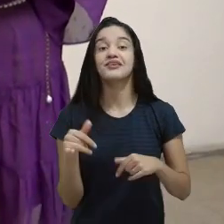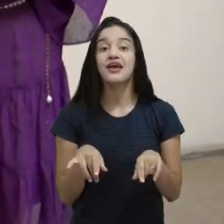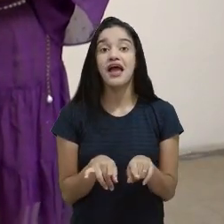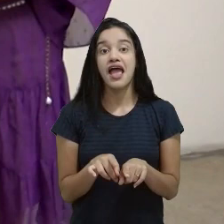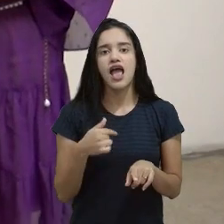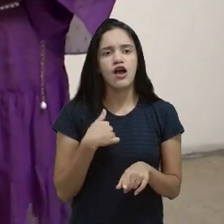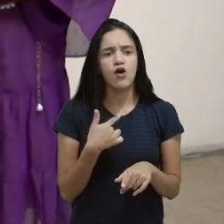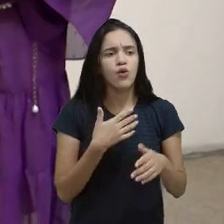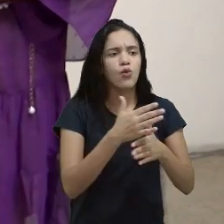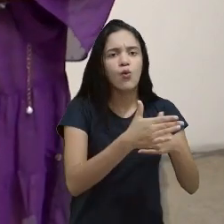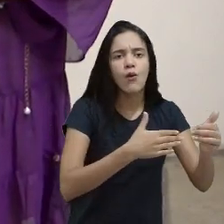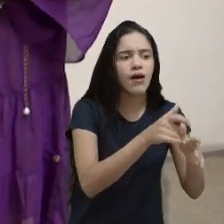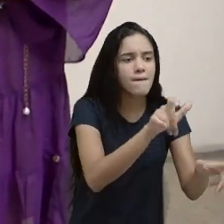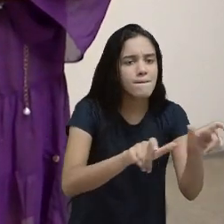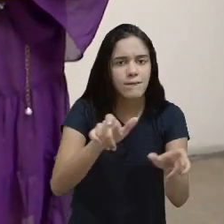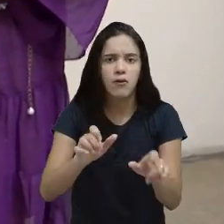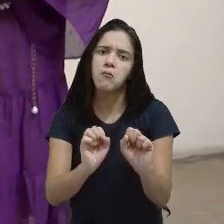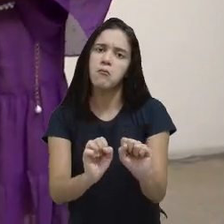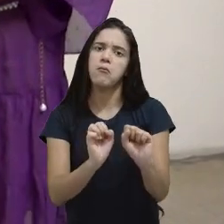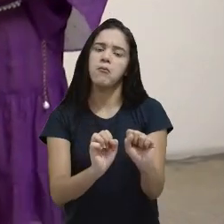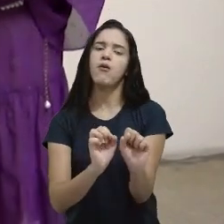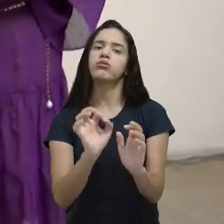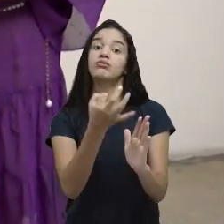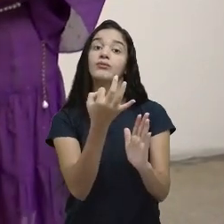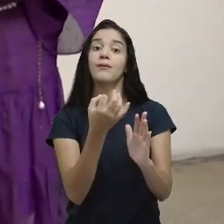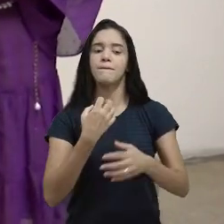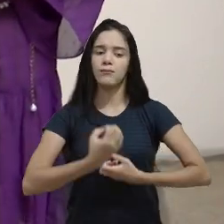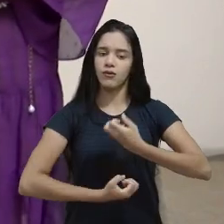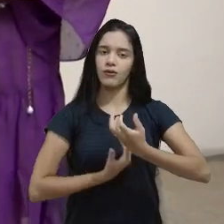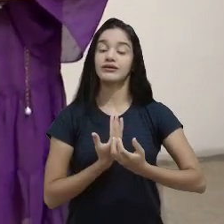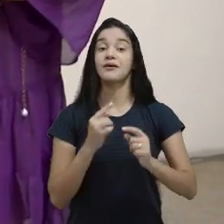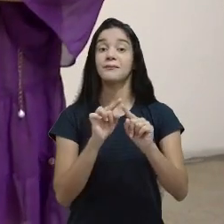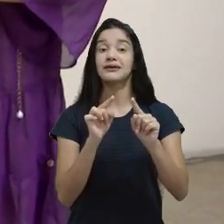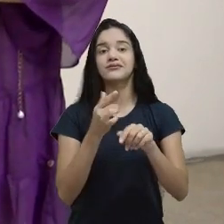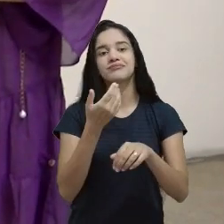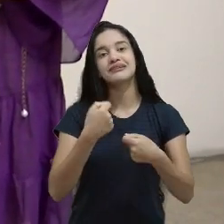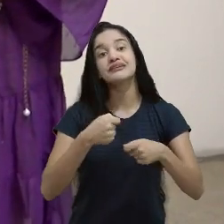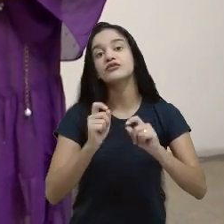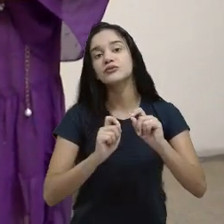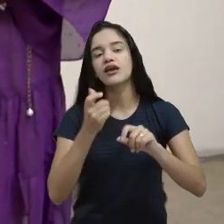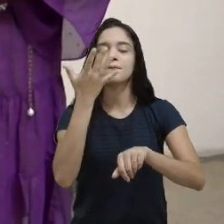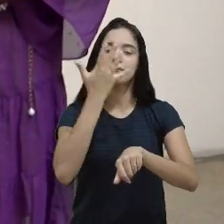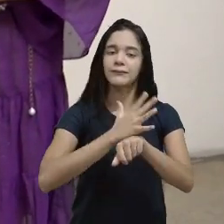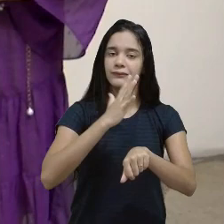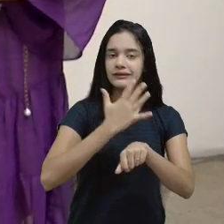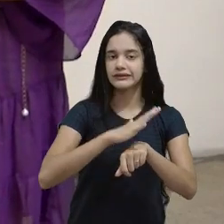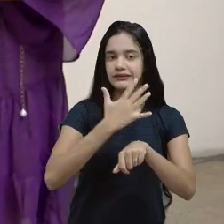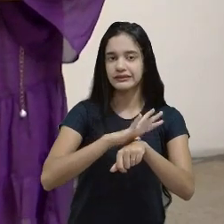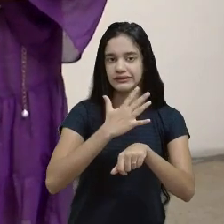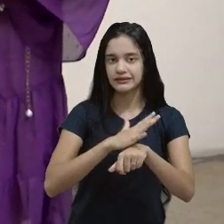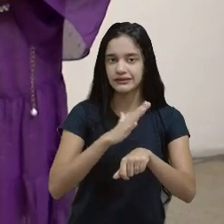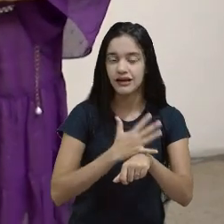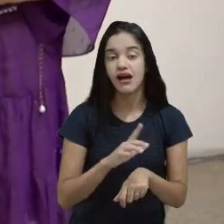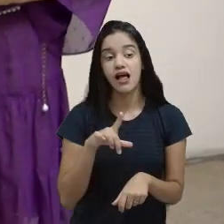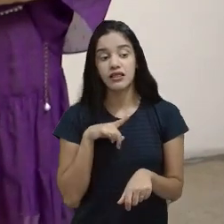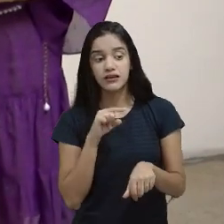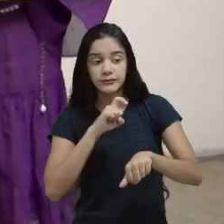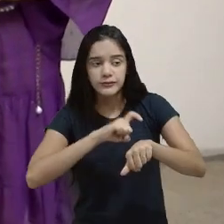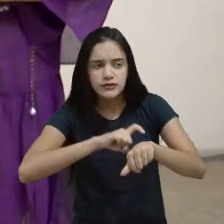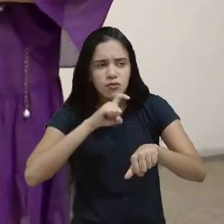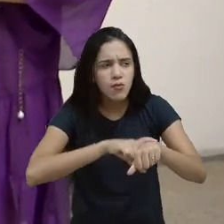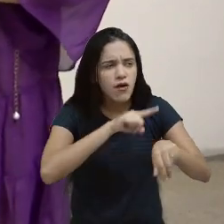disse, qualquer um pode ser poeta, mas a gente precisa praticar, a gente precisa tomar tempo para